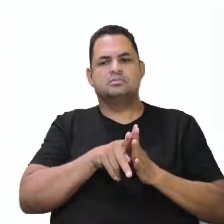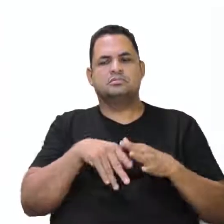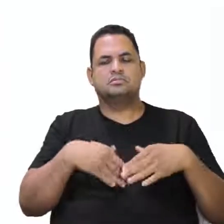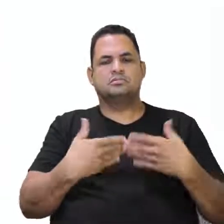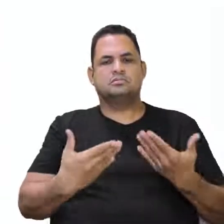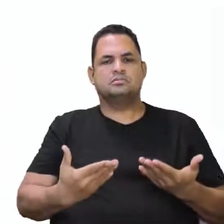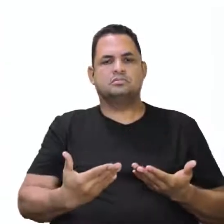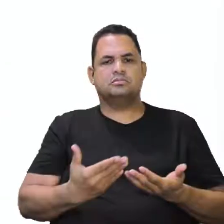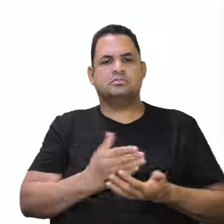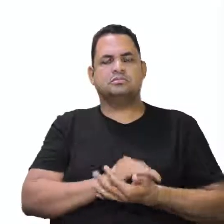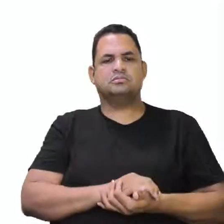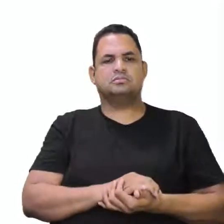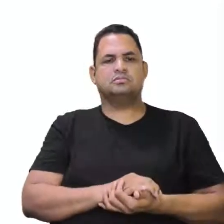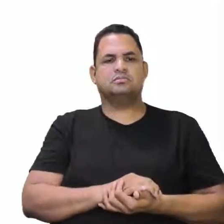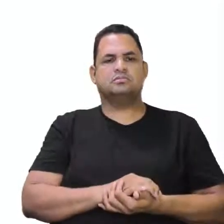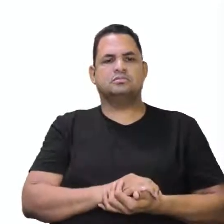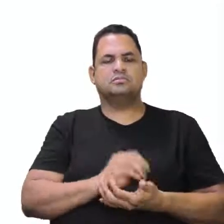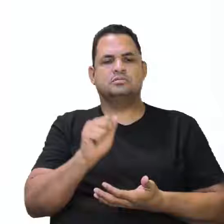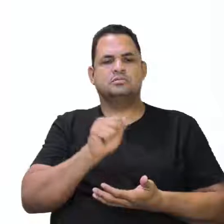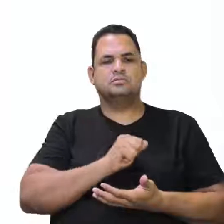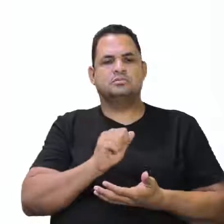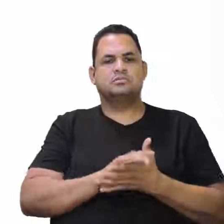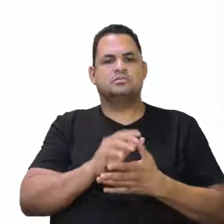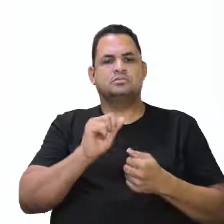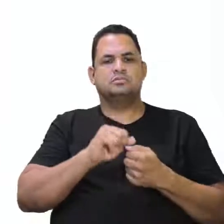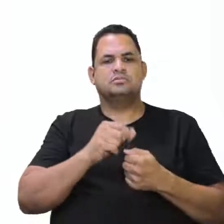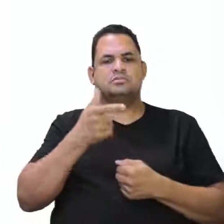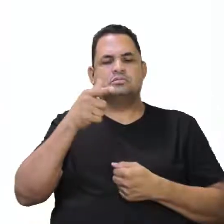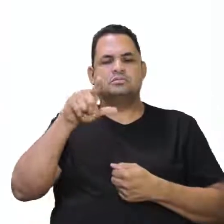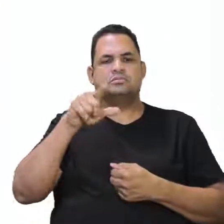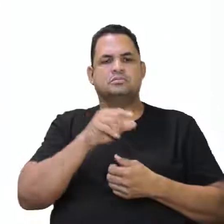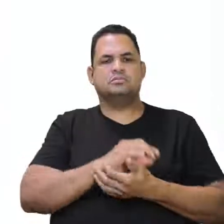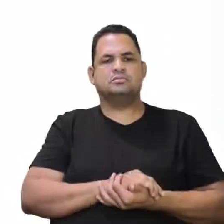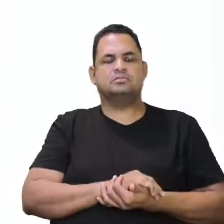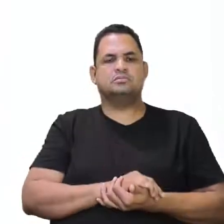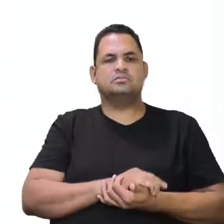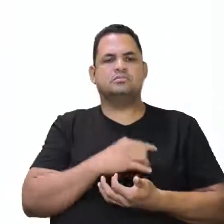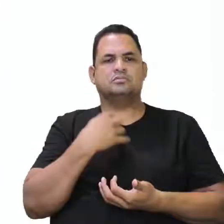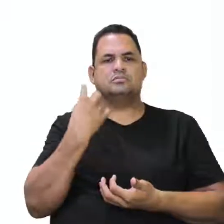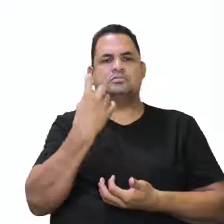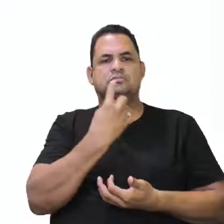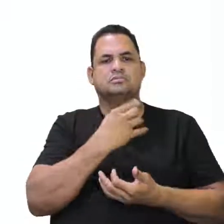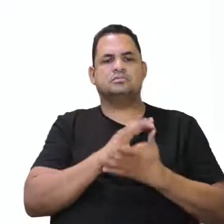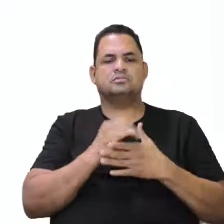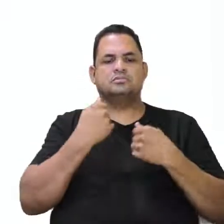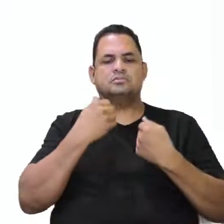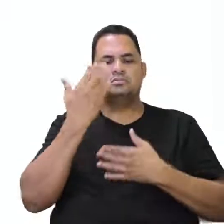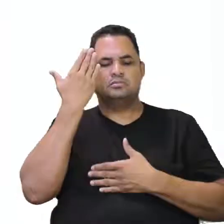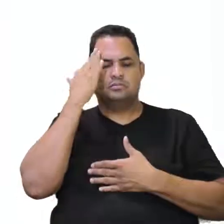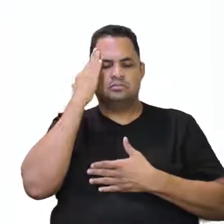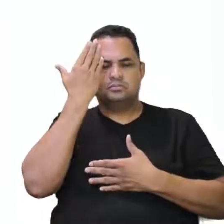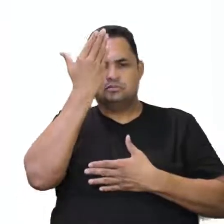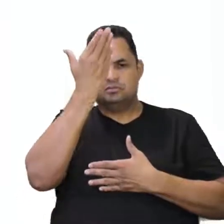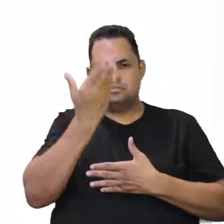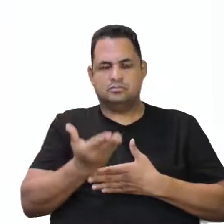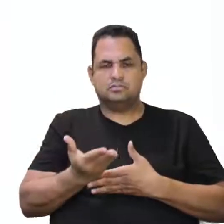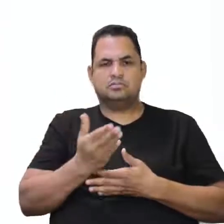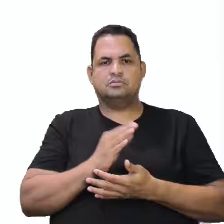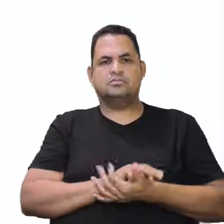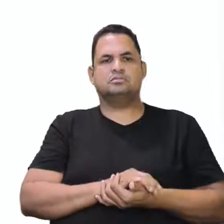específicas. Vou apagar aqui para fazer de novo. E nós vamos poder agora entender um pouco mais sobre